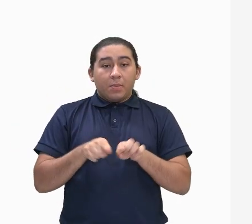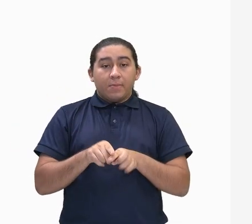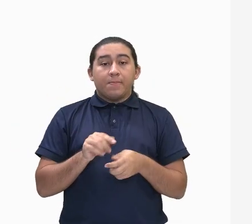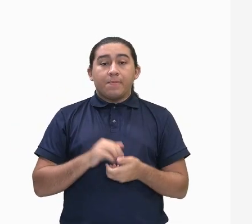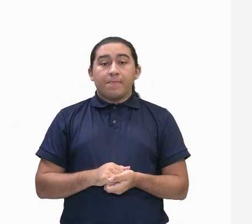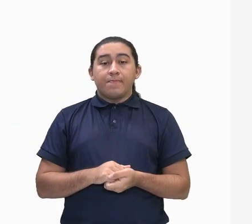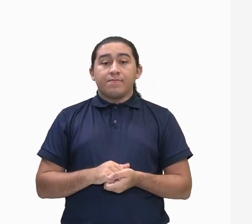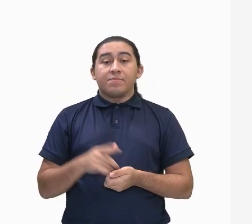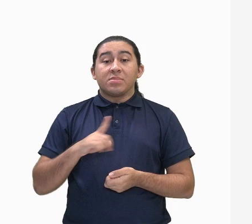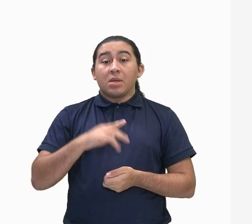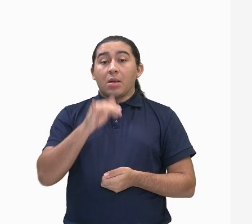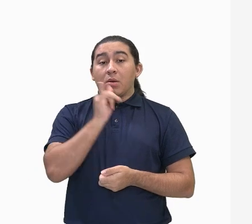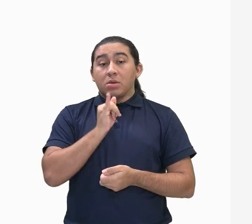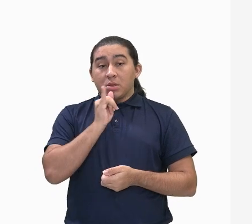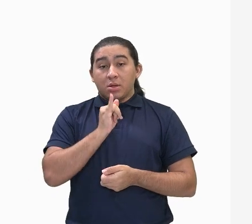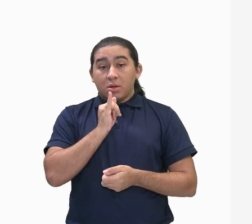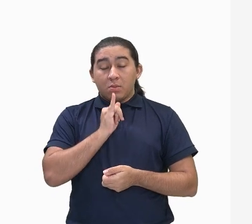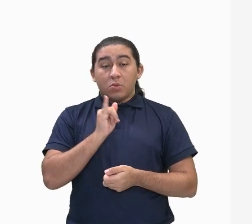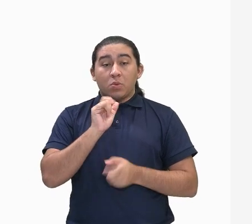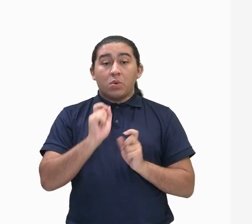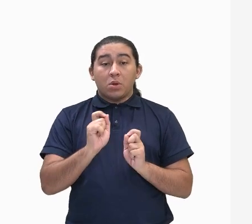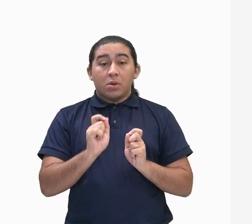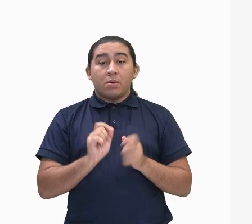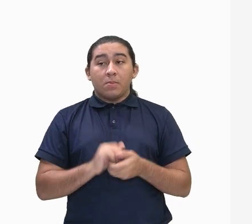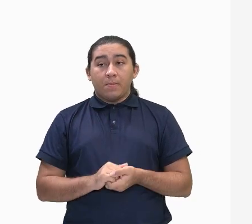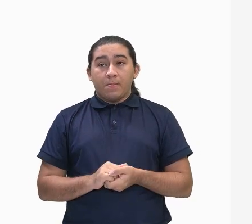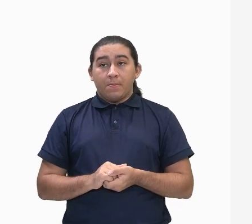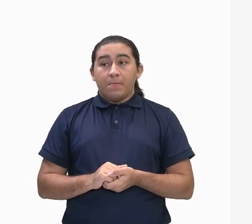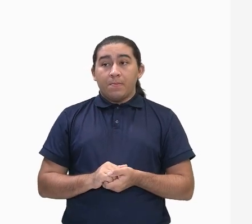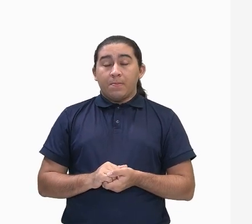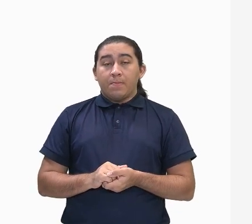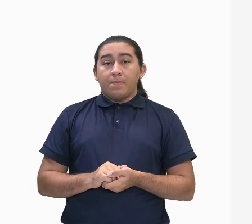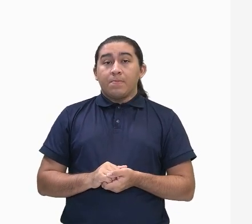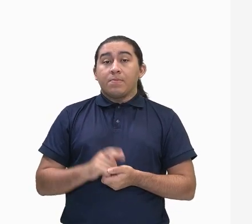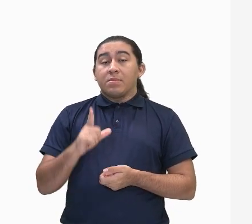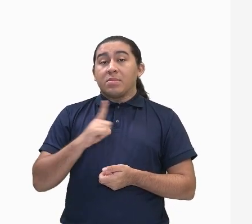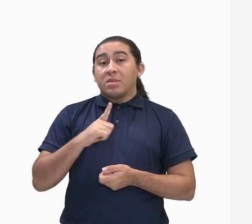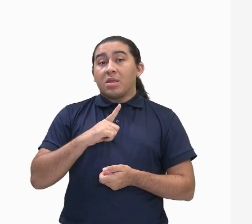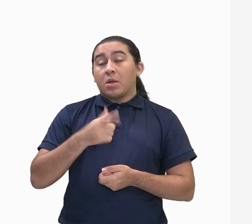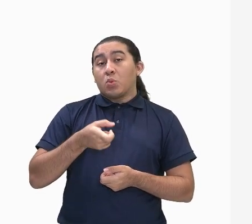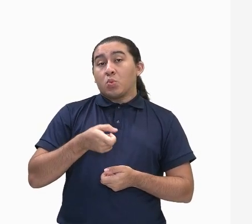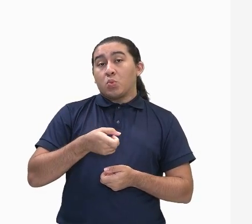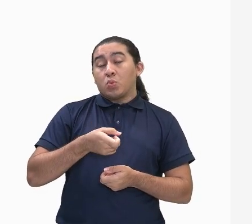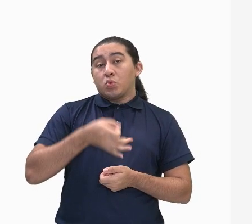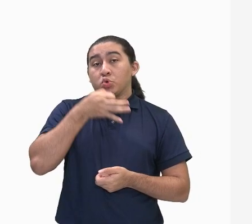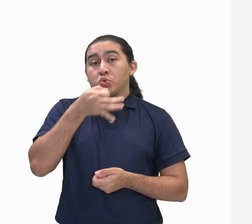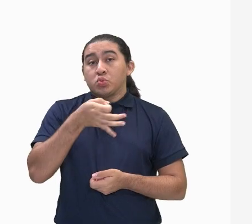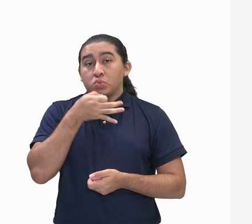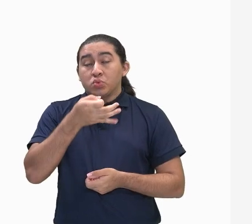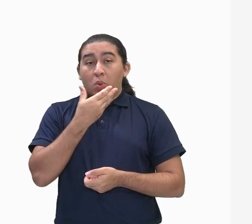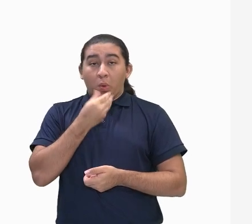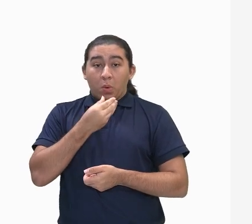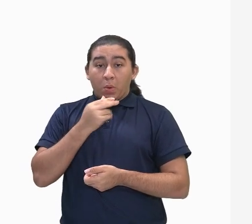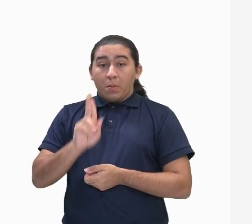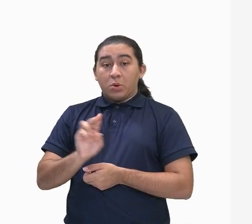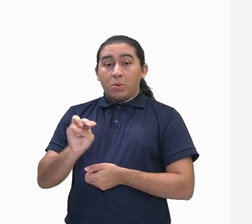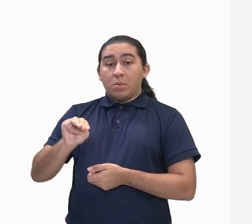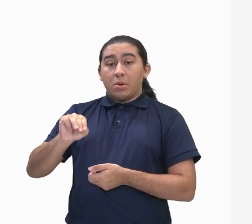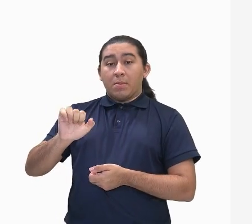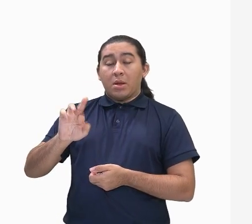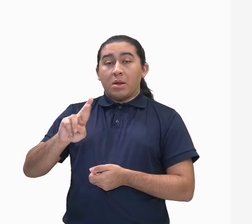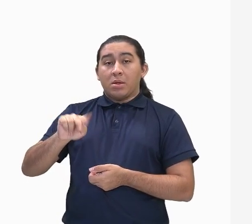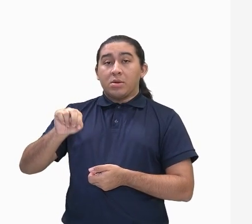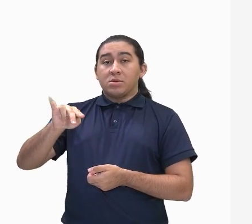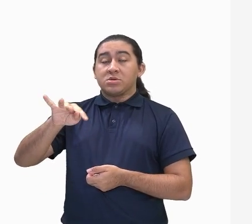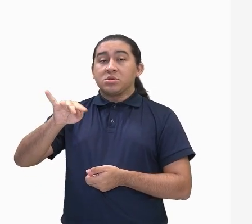como exemplo, né, as gravações do discurso do Martin Luther King, né, o grande